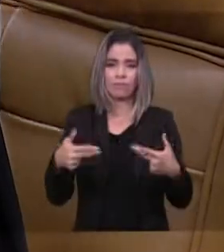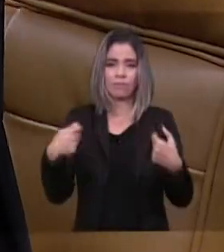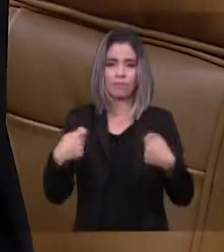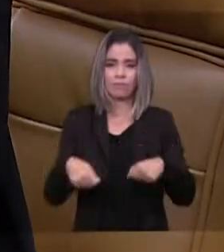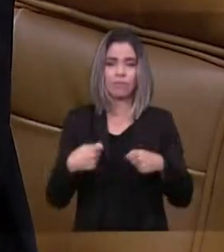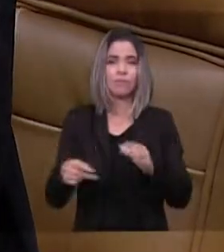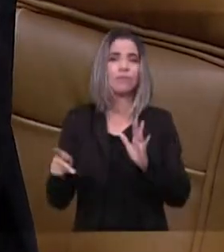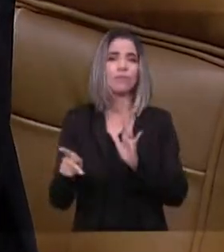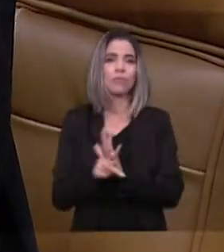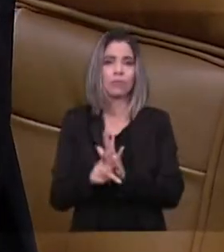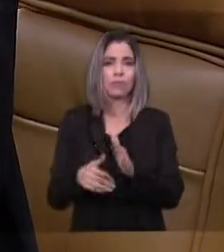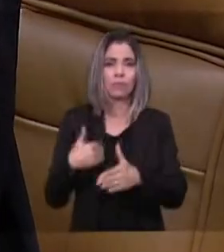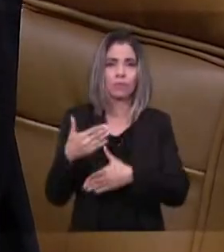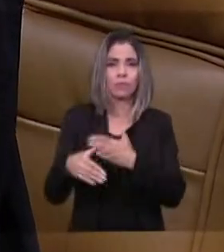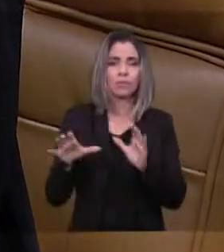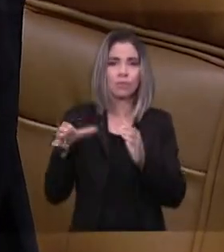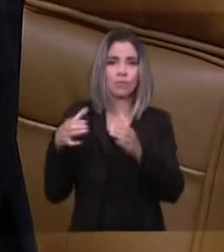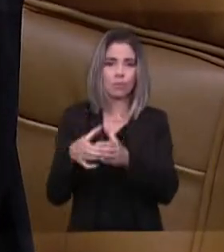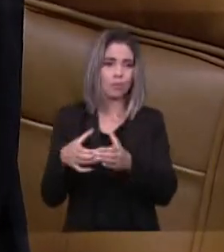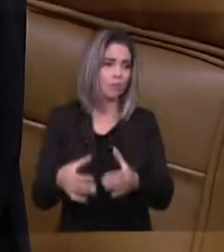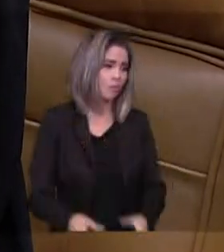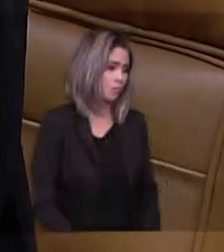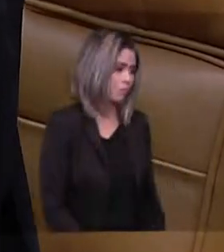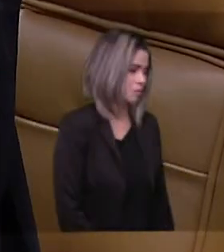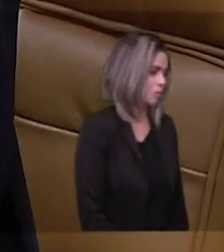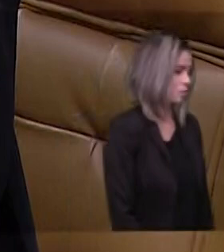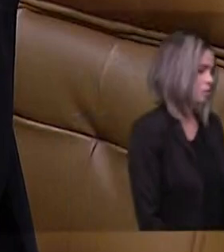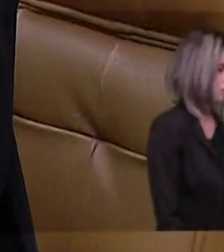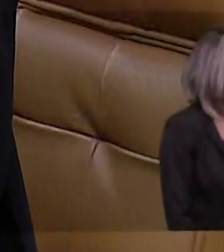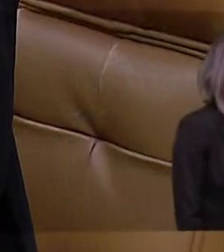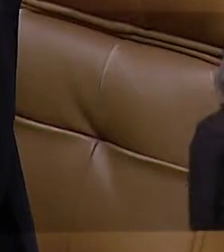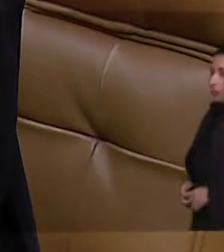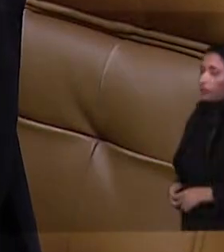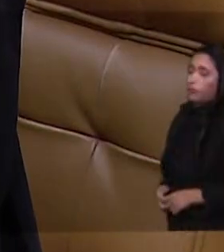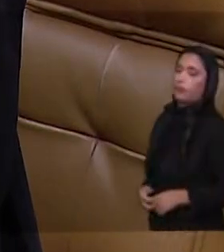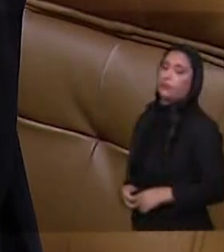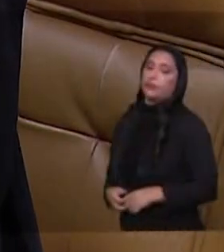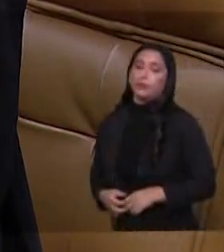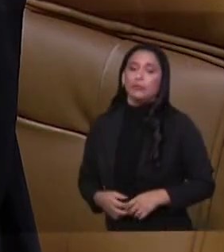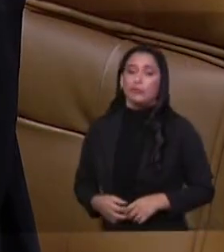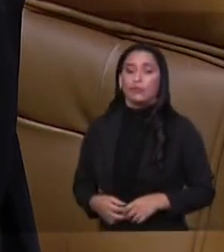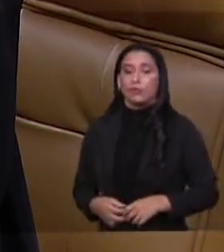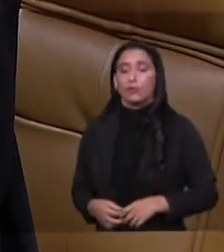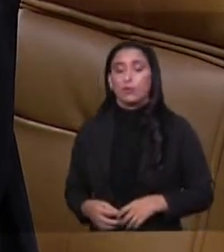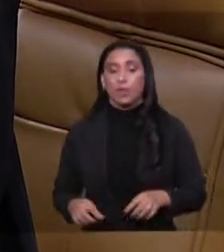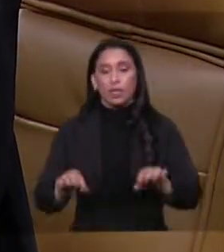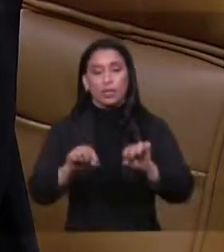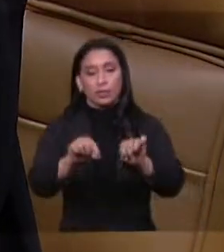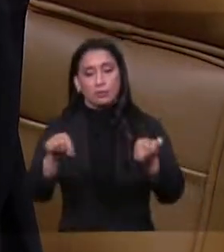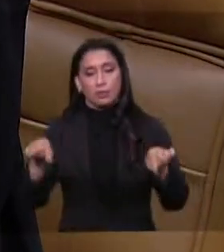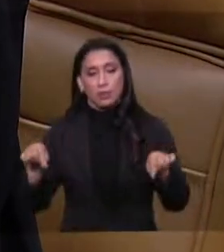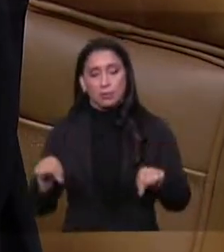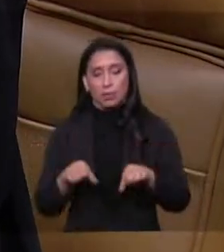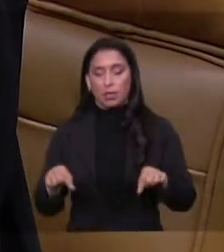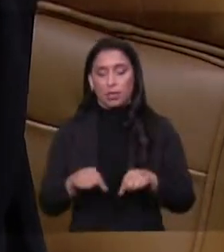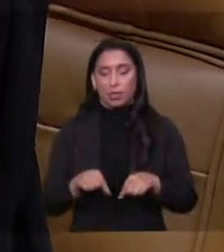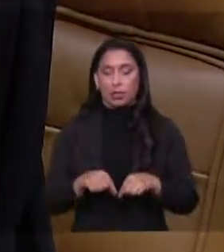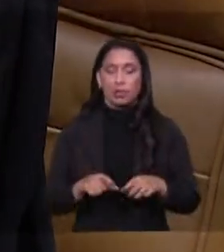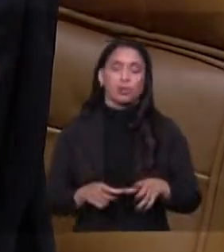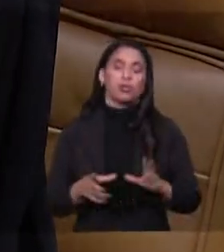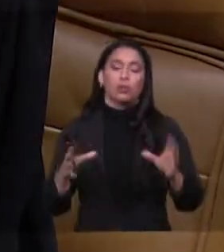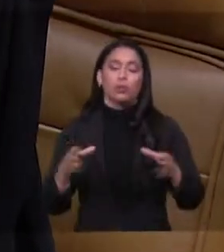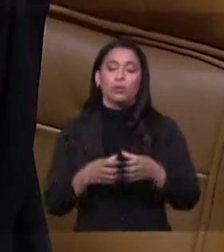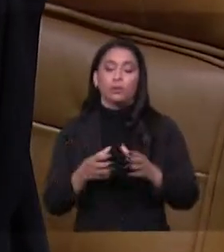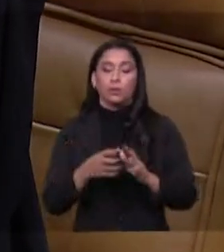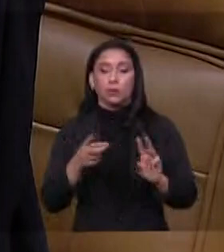à reprodução física e cultural do grupo. A demarcação de terras indígenas, portanto, configura ato declaratório de uma situação